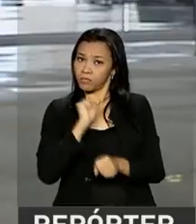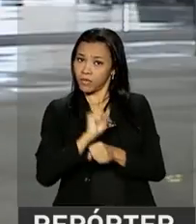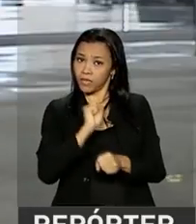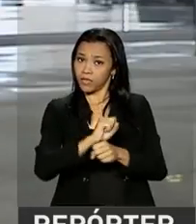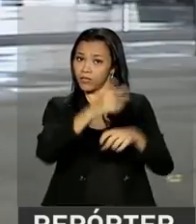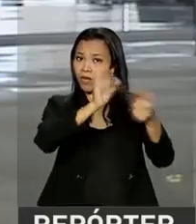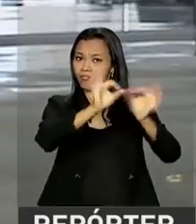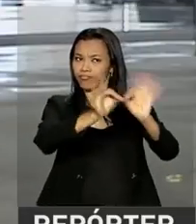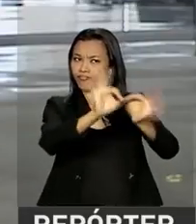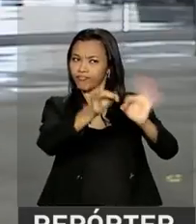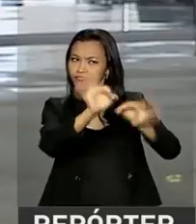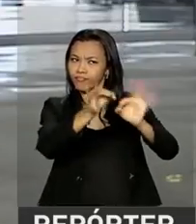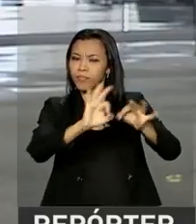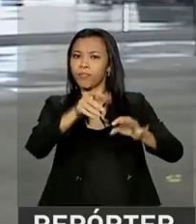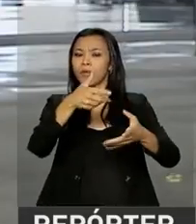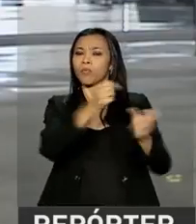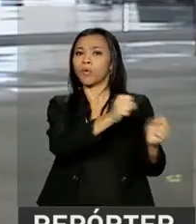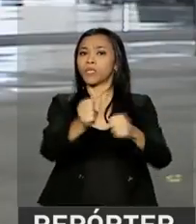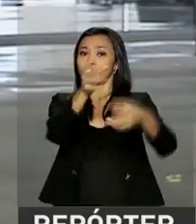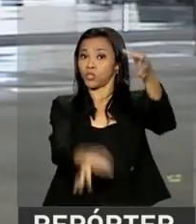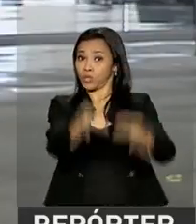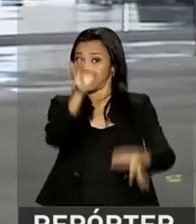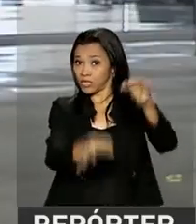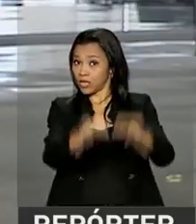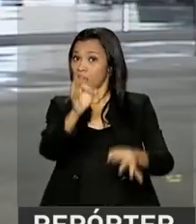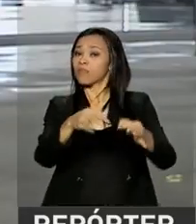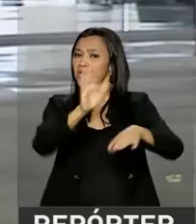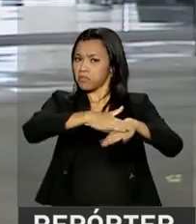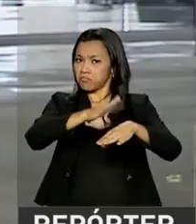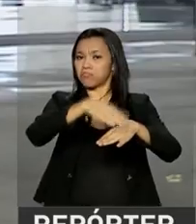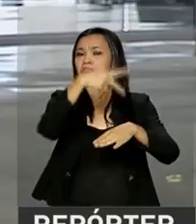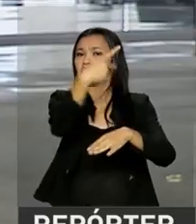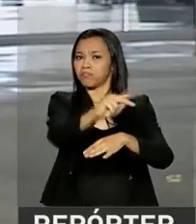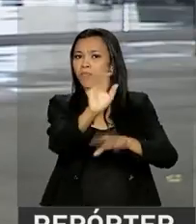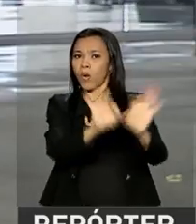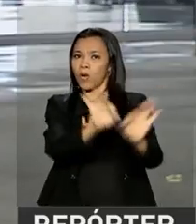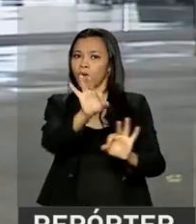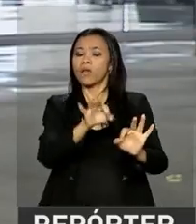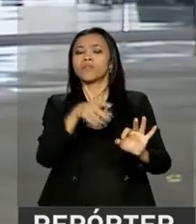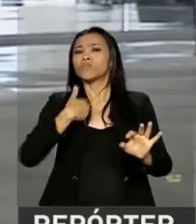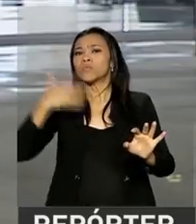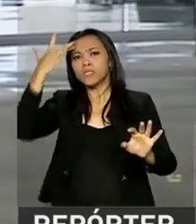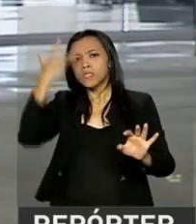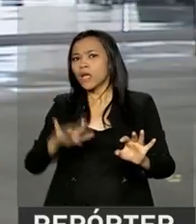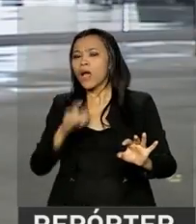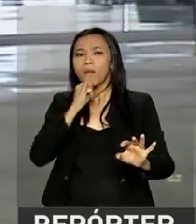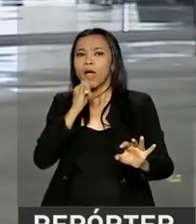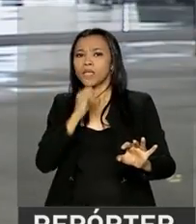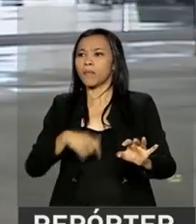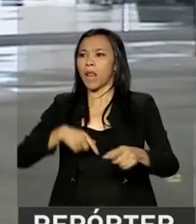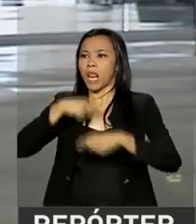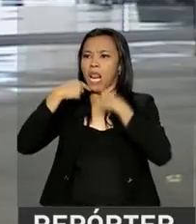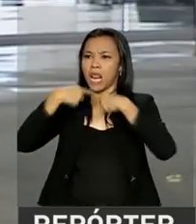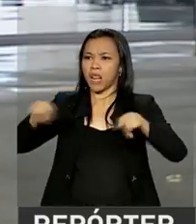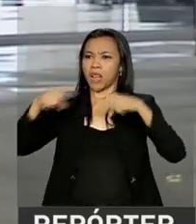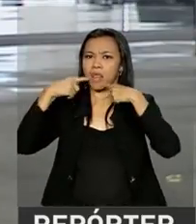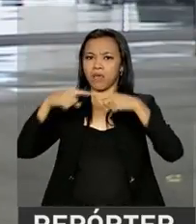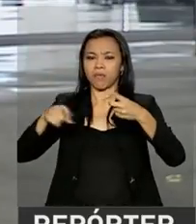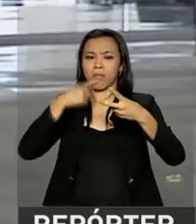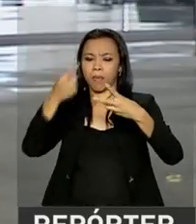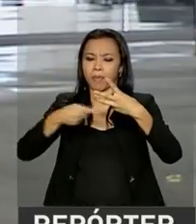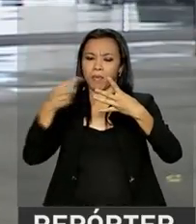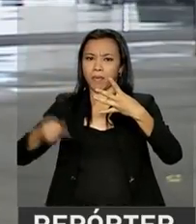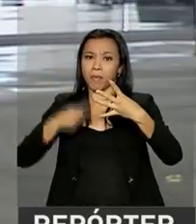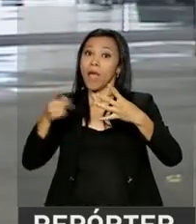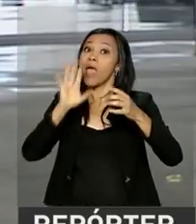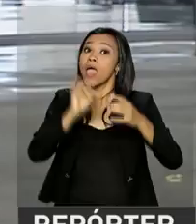Poder Judiciário que tem autonomia de atuação segundo ele não se pode incriminar alguém com base em delações que são apenas uma